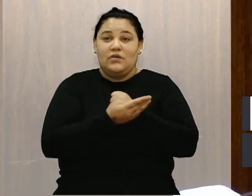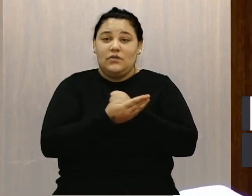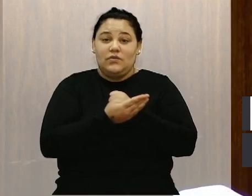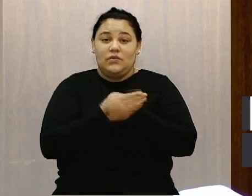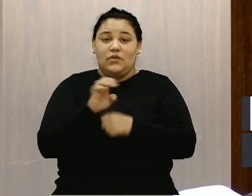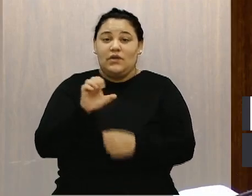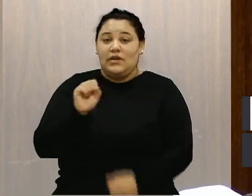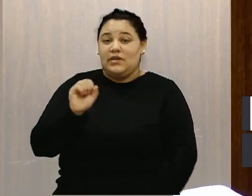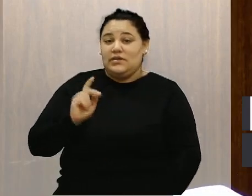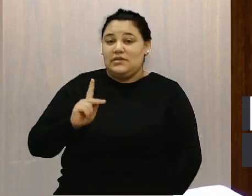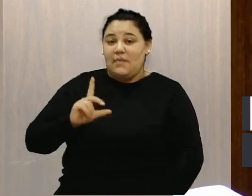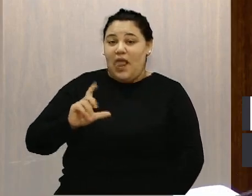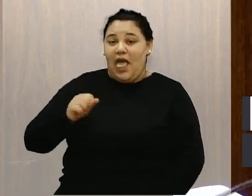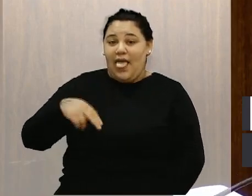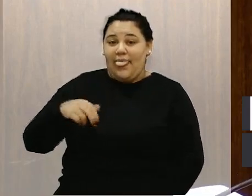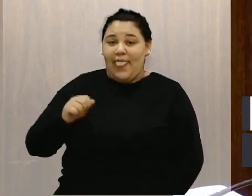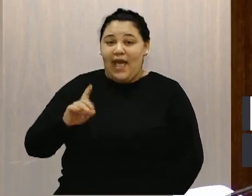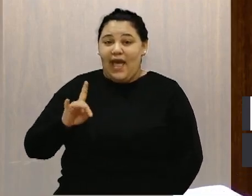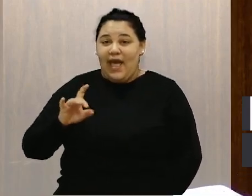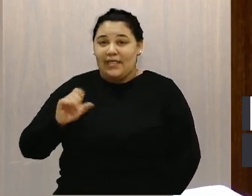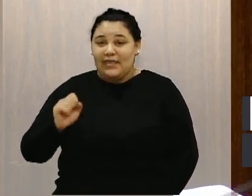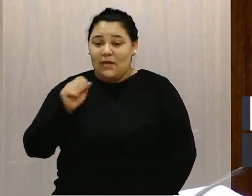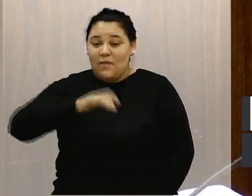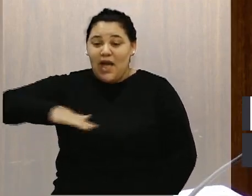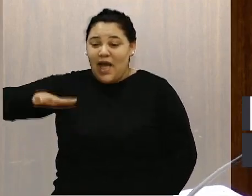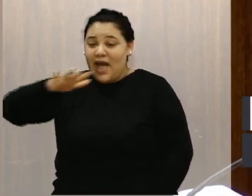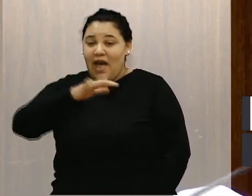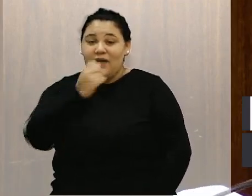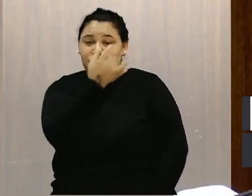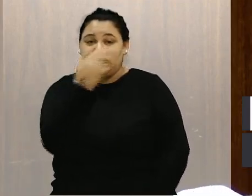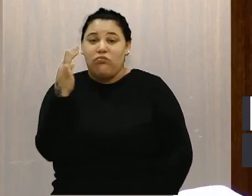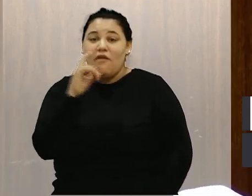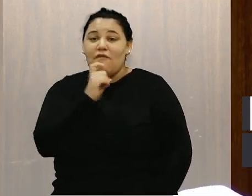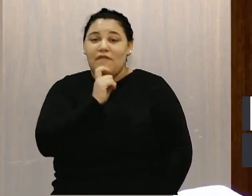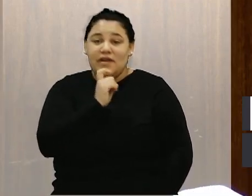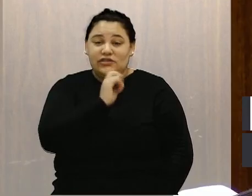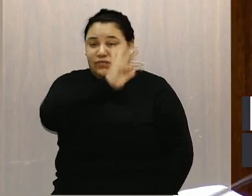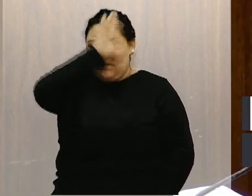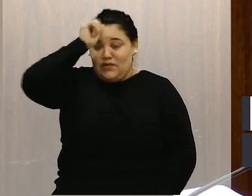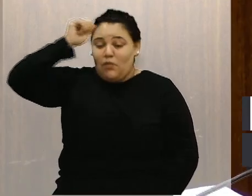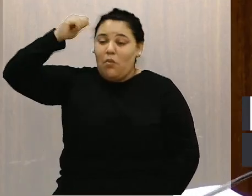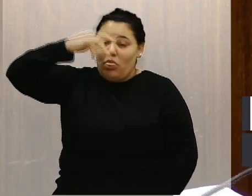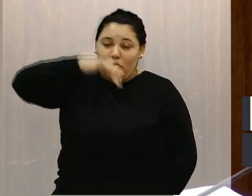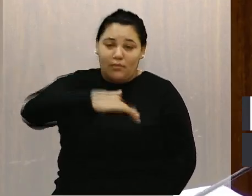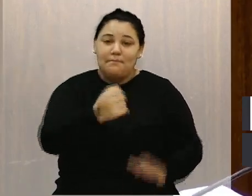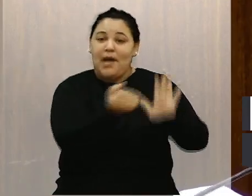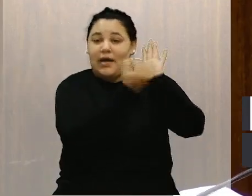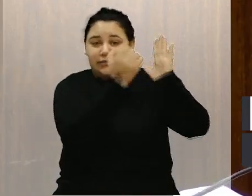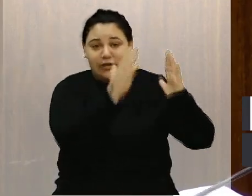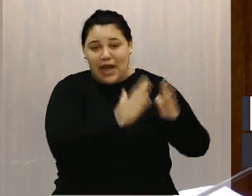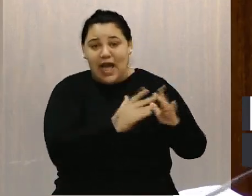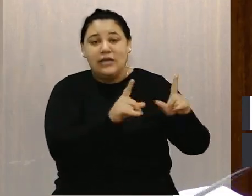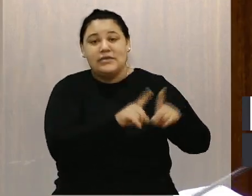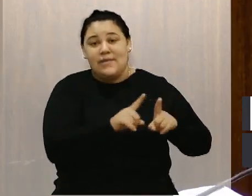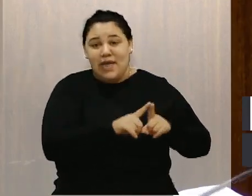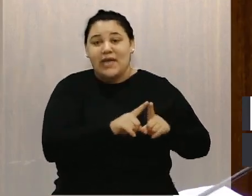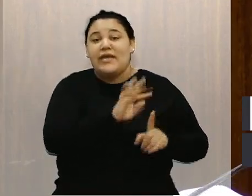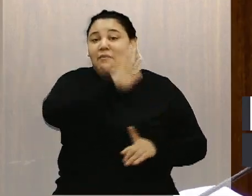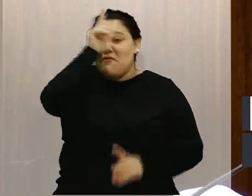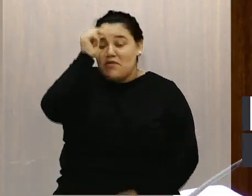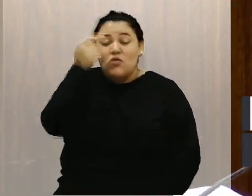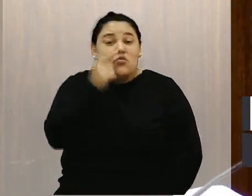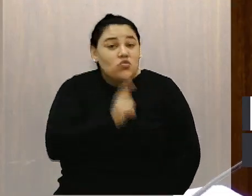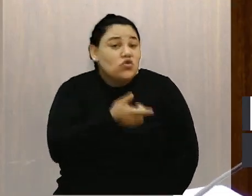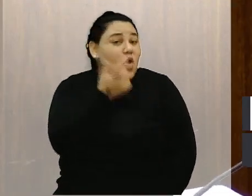área verde da prefeitura que desbarrancou e que está atingindo as casas. Então é isso, que a prefeitura consiga olhar